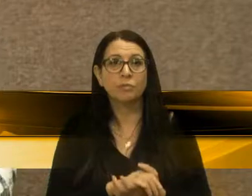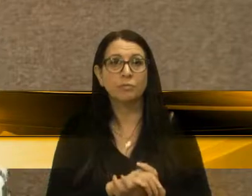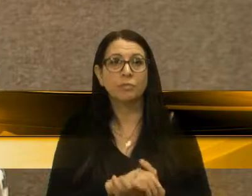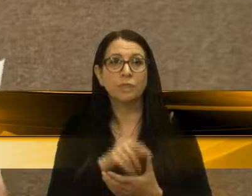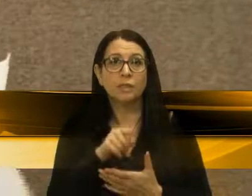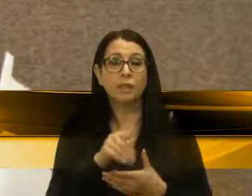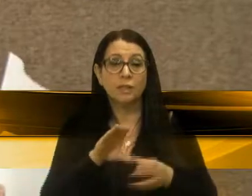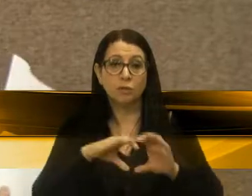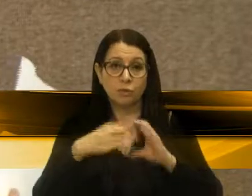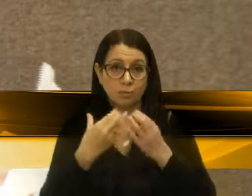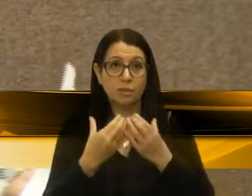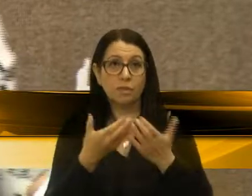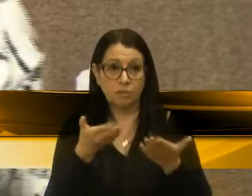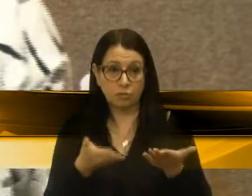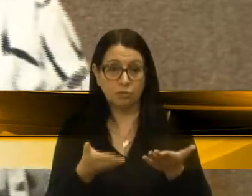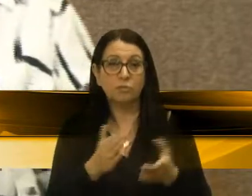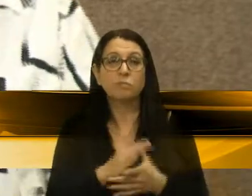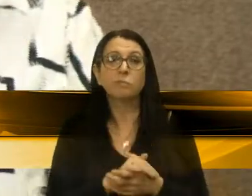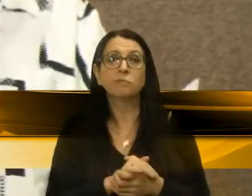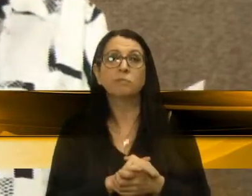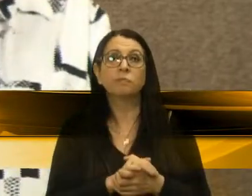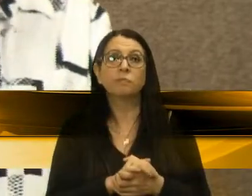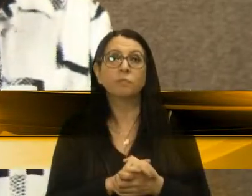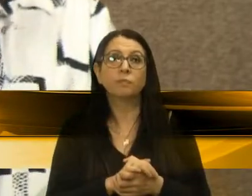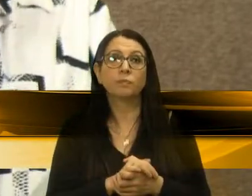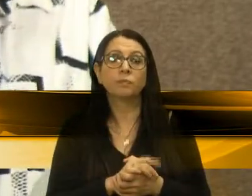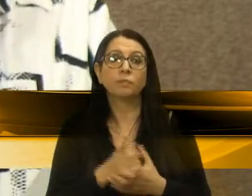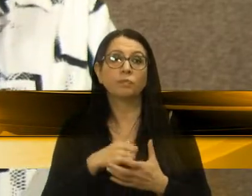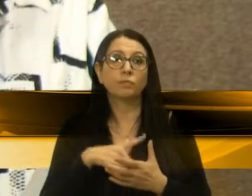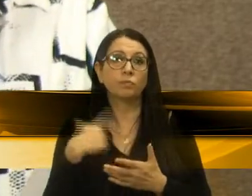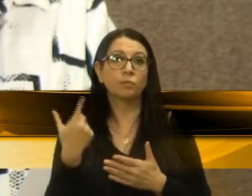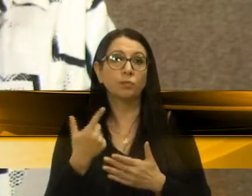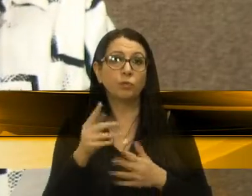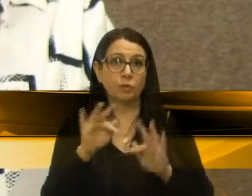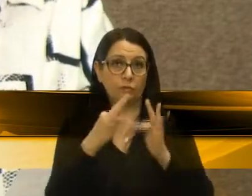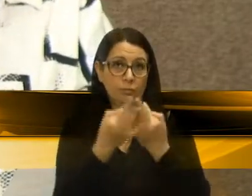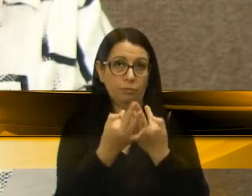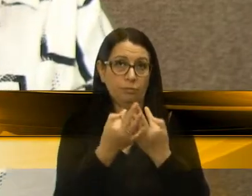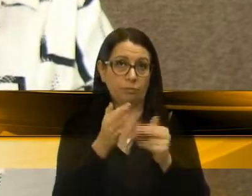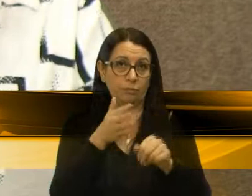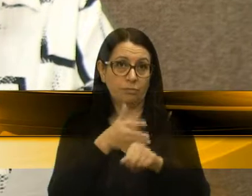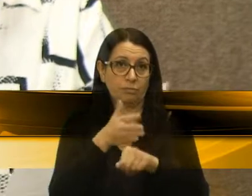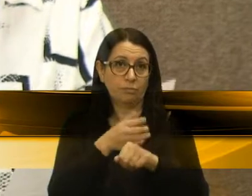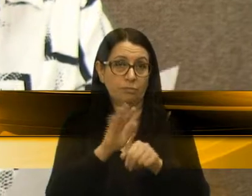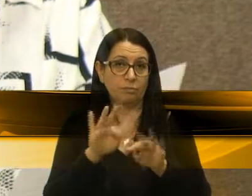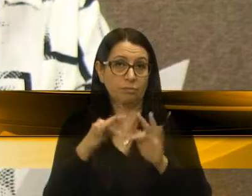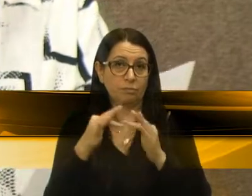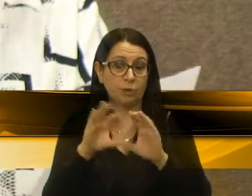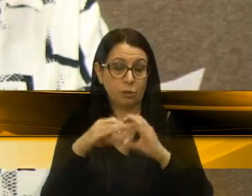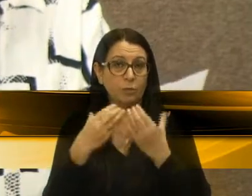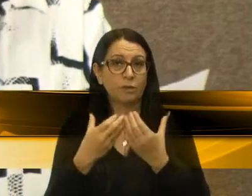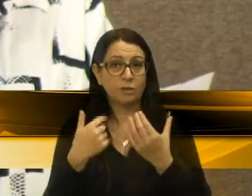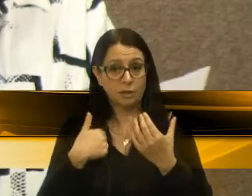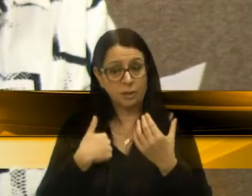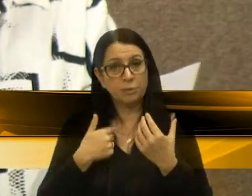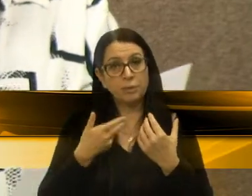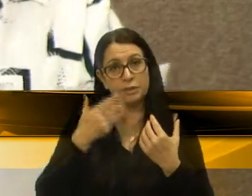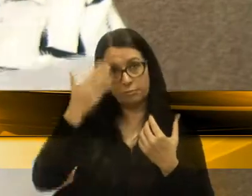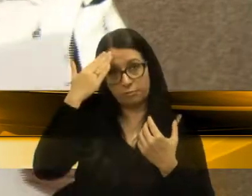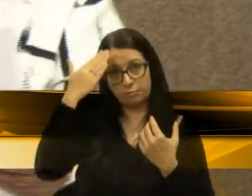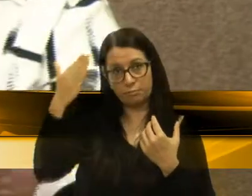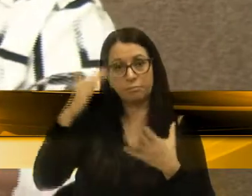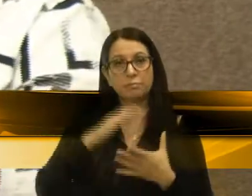essa comunidade hoje, ela tem outras famílias que compõem a comunidade. E eu aqui queria